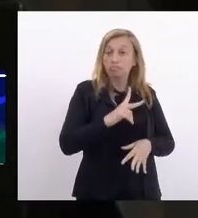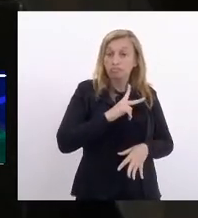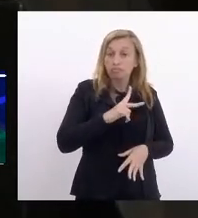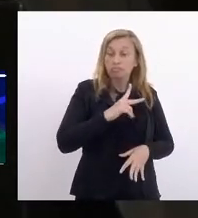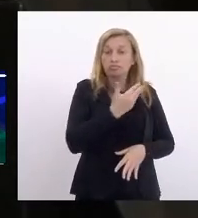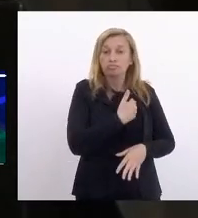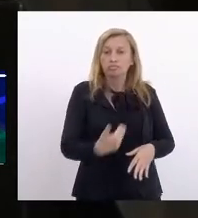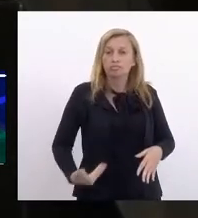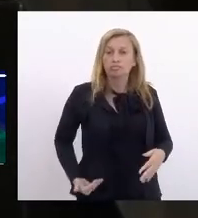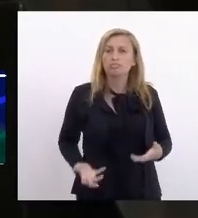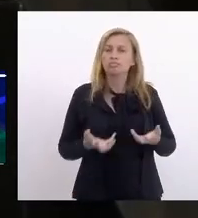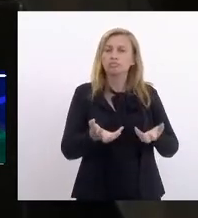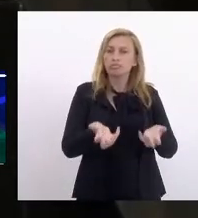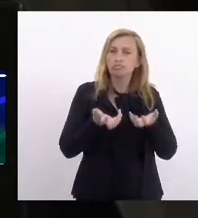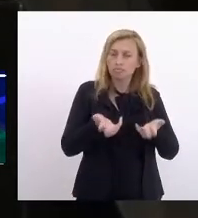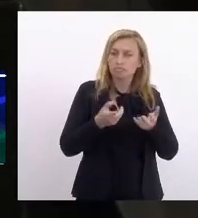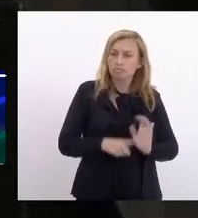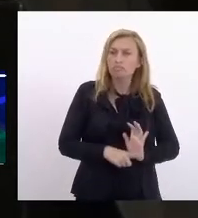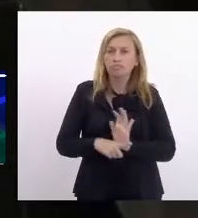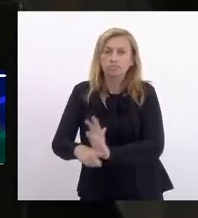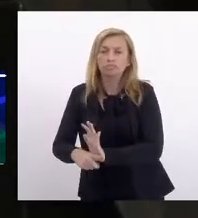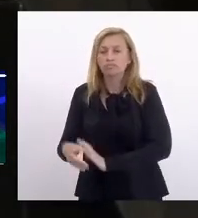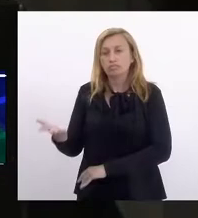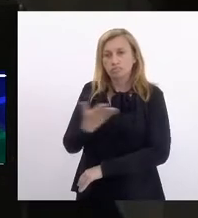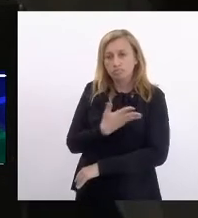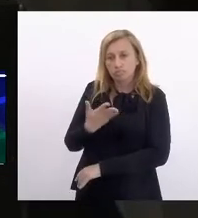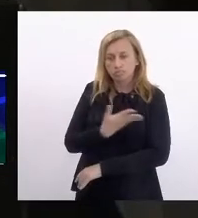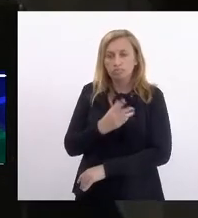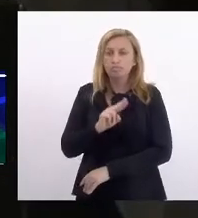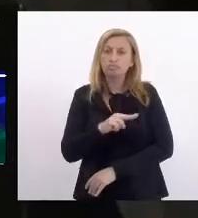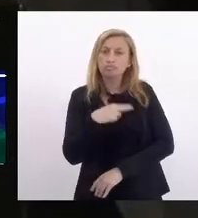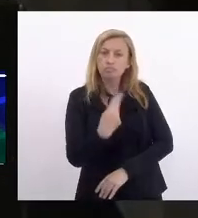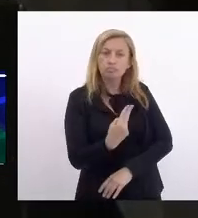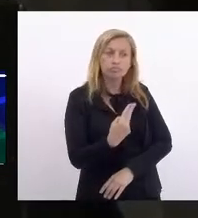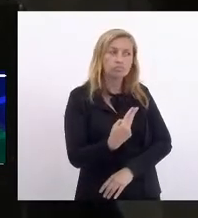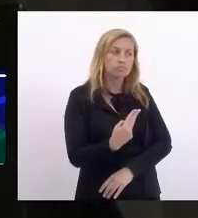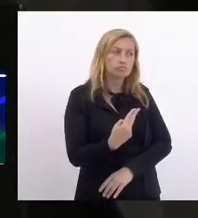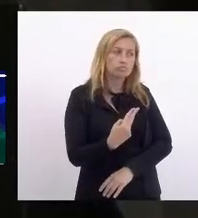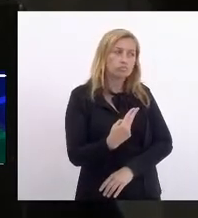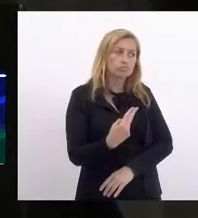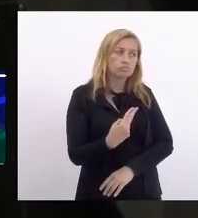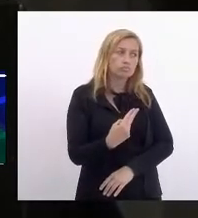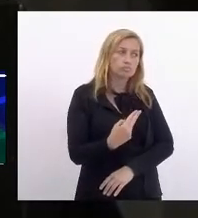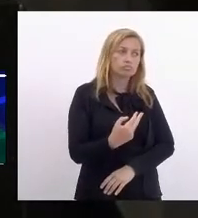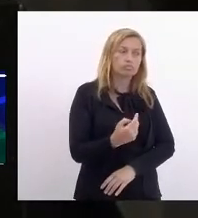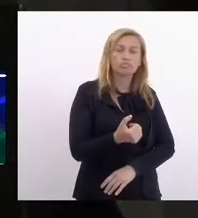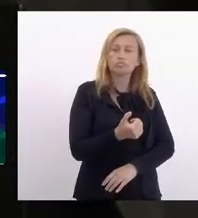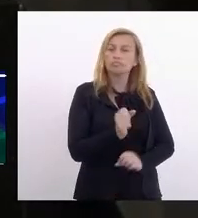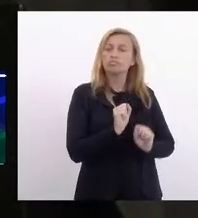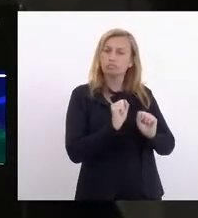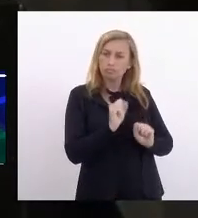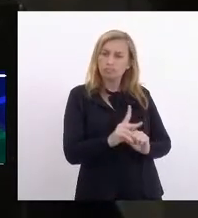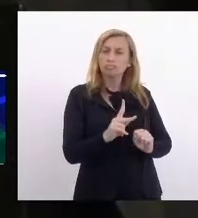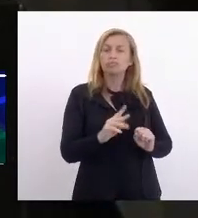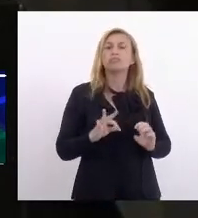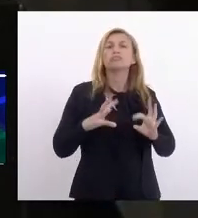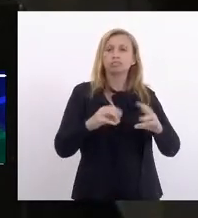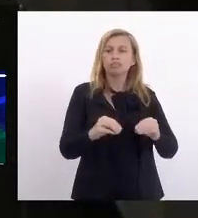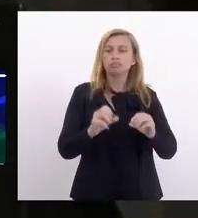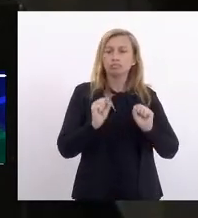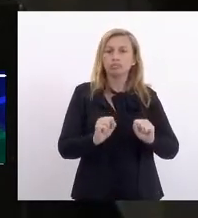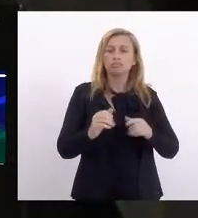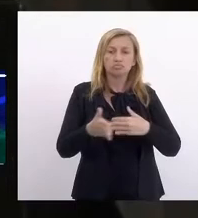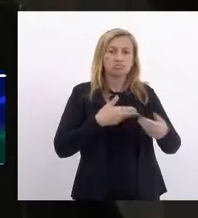governo, quando ele quer beneficiar parceiros ou potenciais parceiros, ok, pode-se tudo. Agora, em qualquer